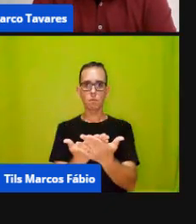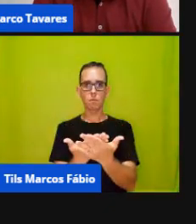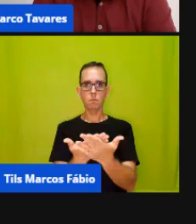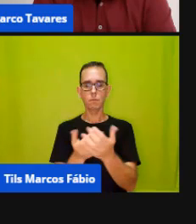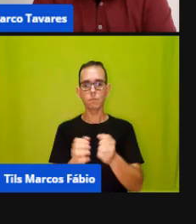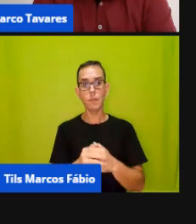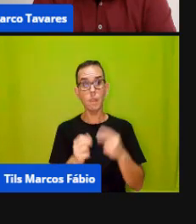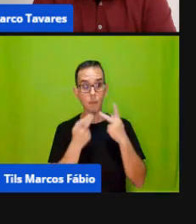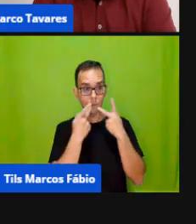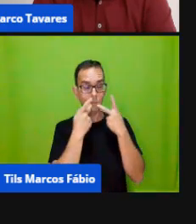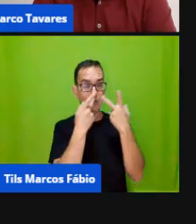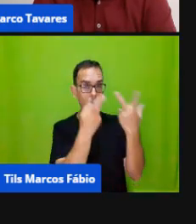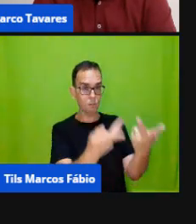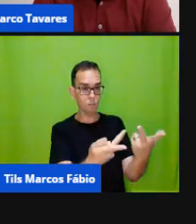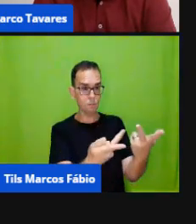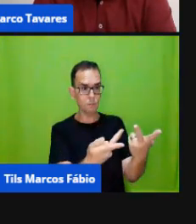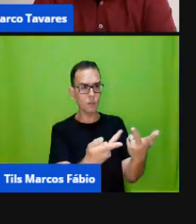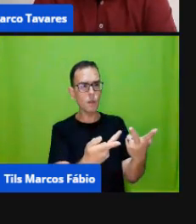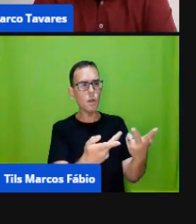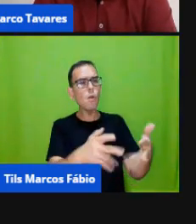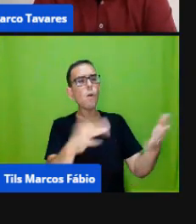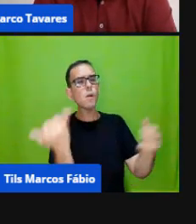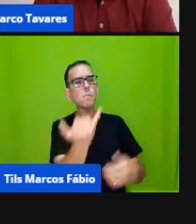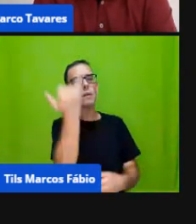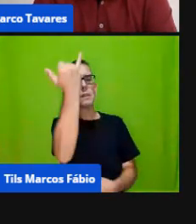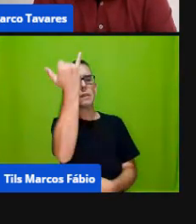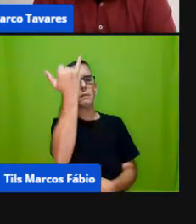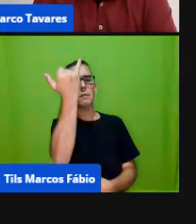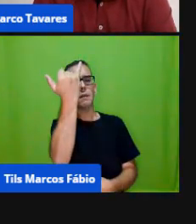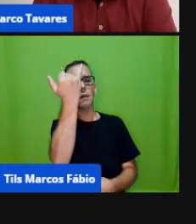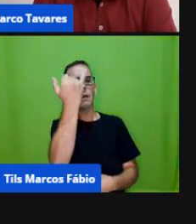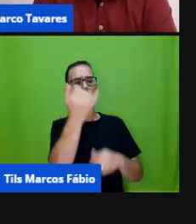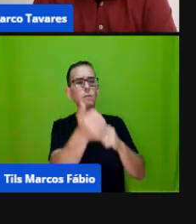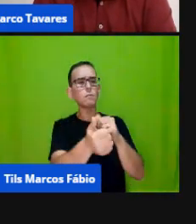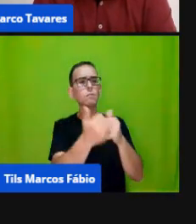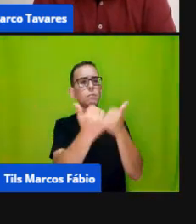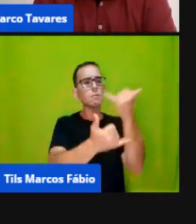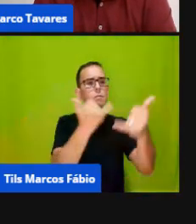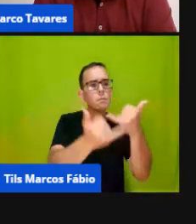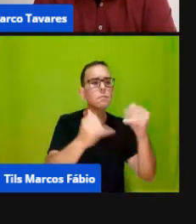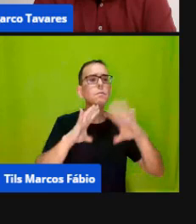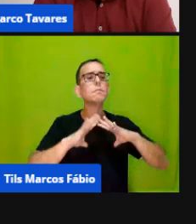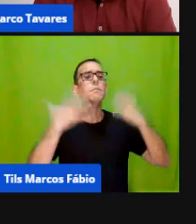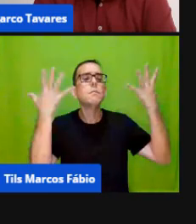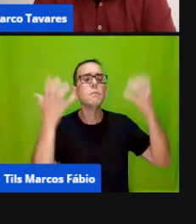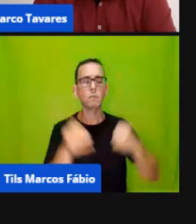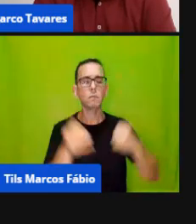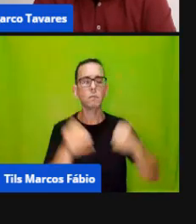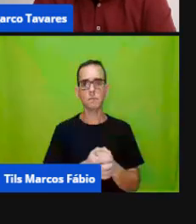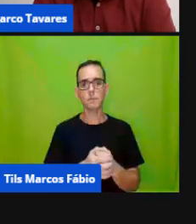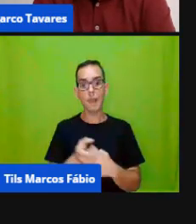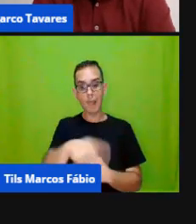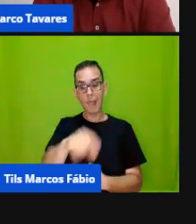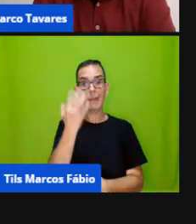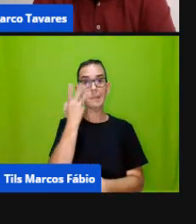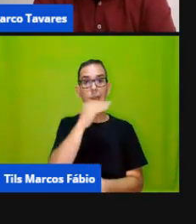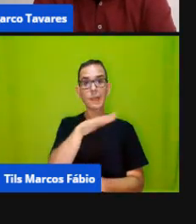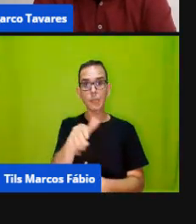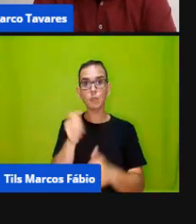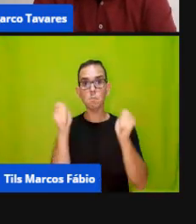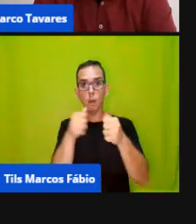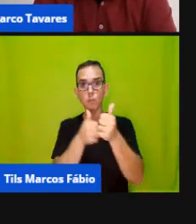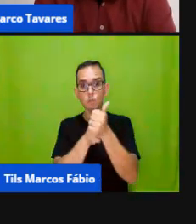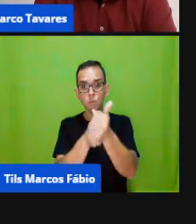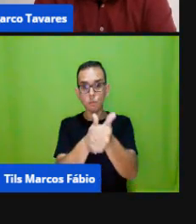eu digo o seguinte: qual é a importância fundamental do festival? É que essa criança seja conduzida da melhor forma possível